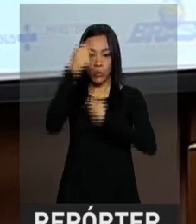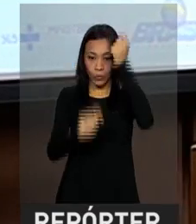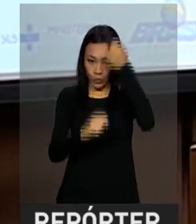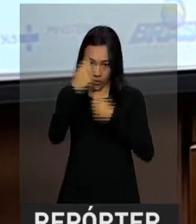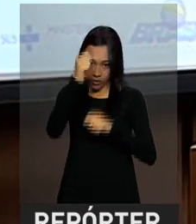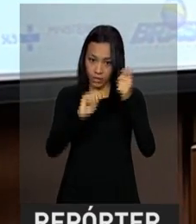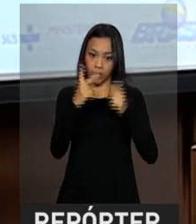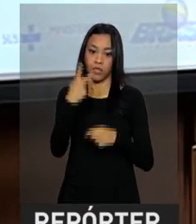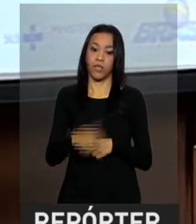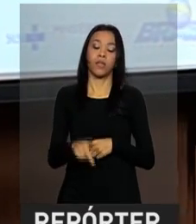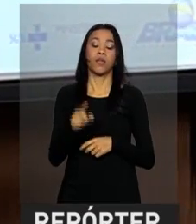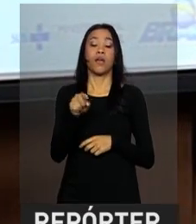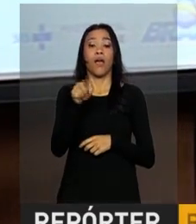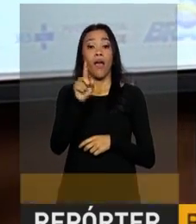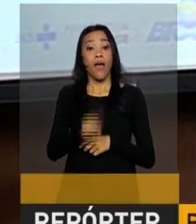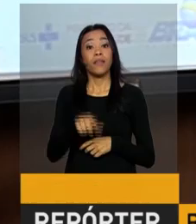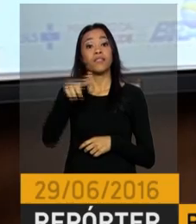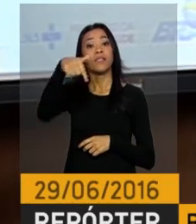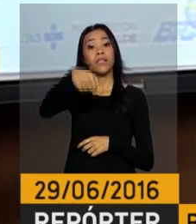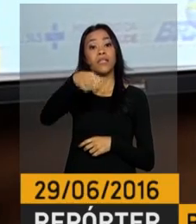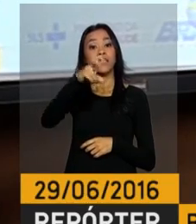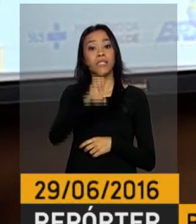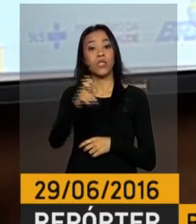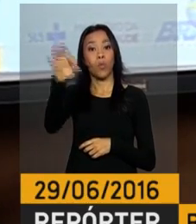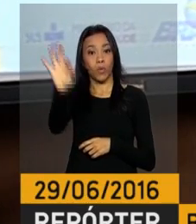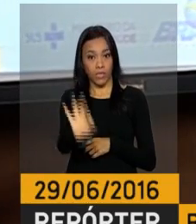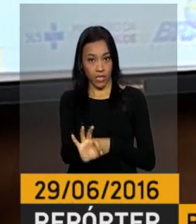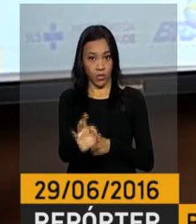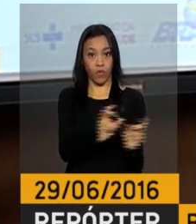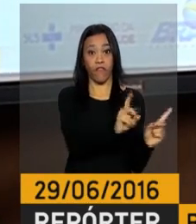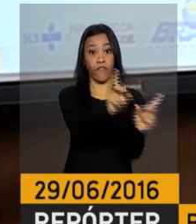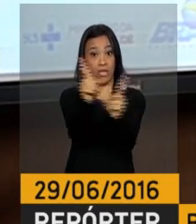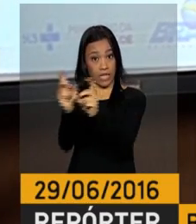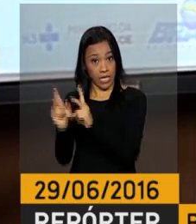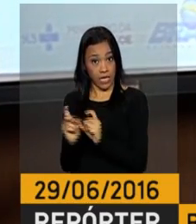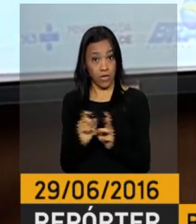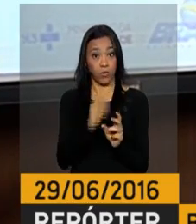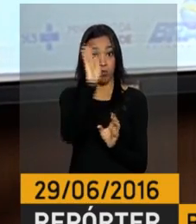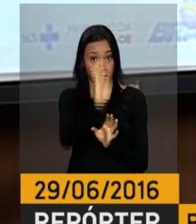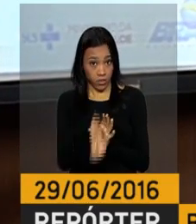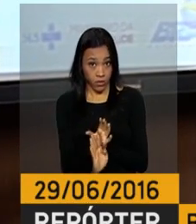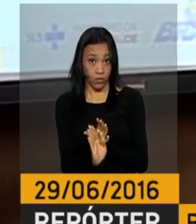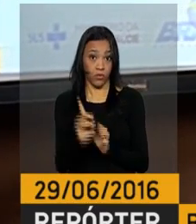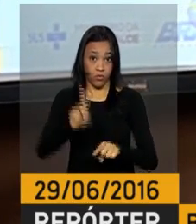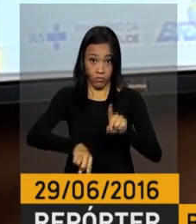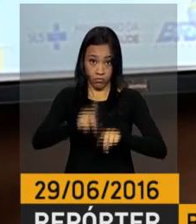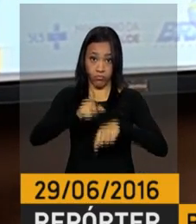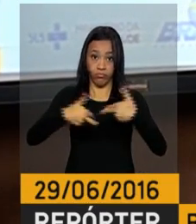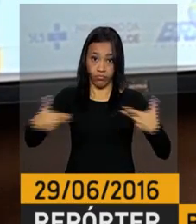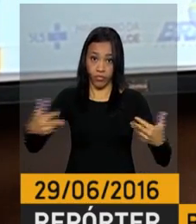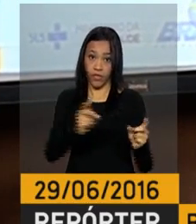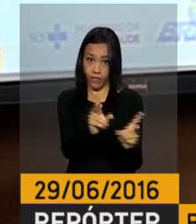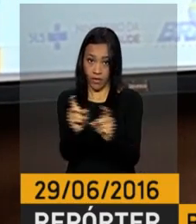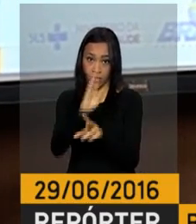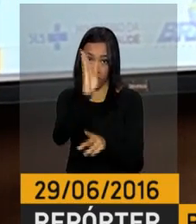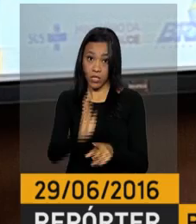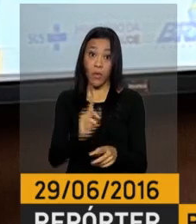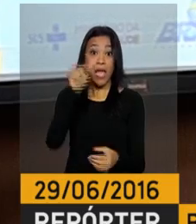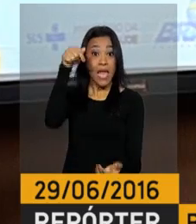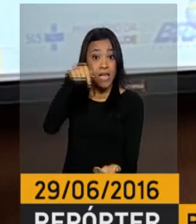Alimentos ela compreende 70% dos produtos comercializados no país e o acordo